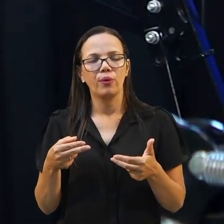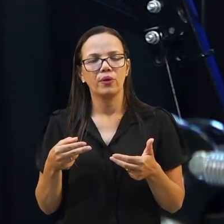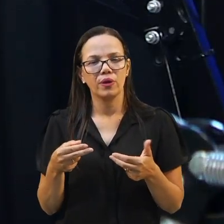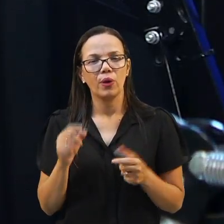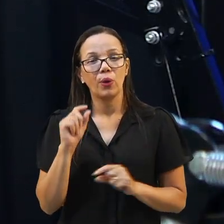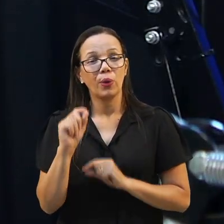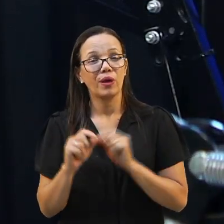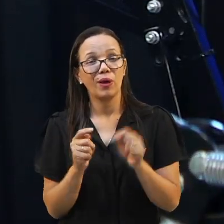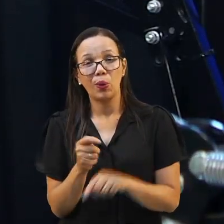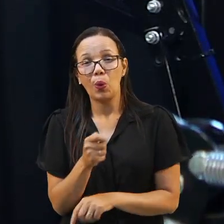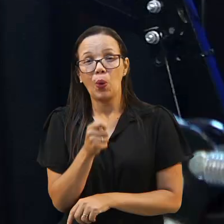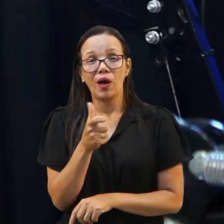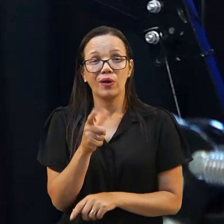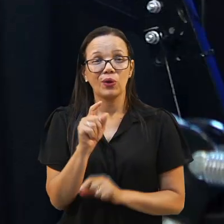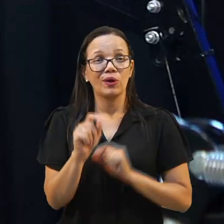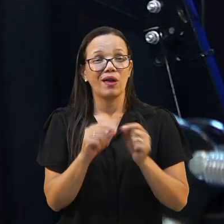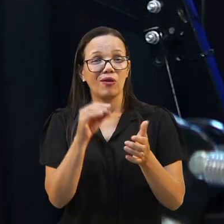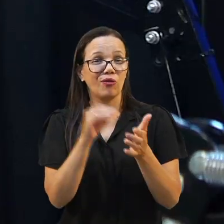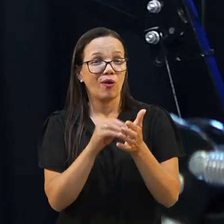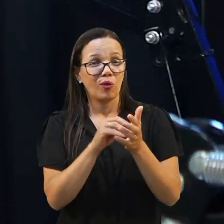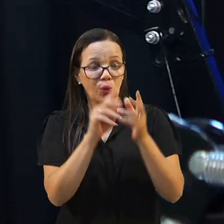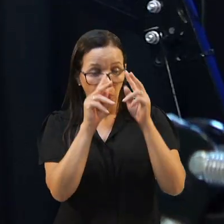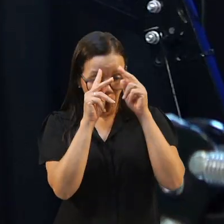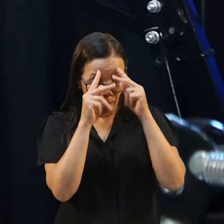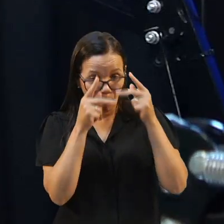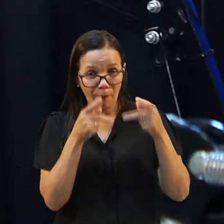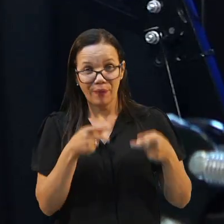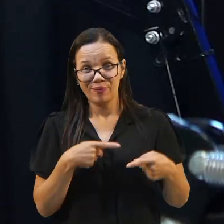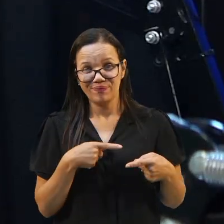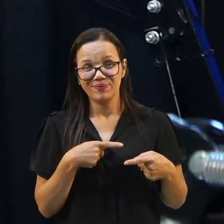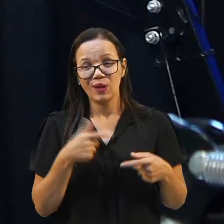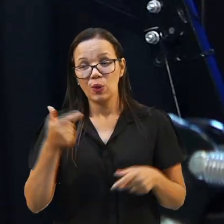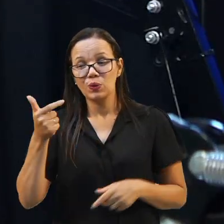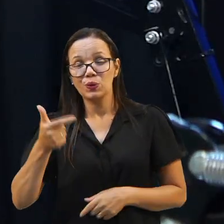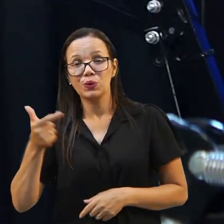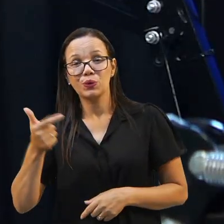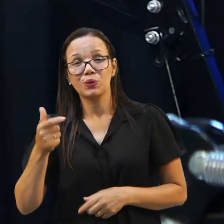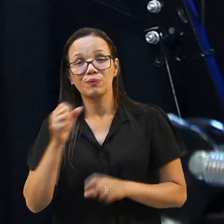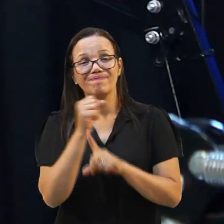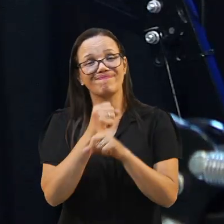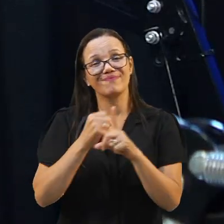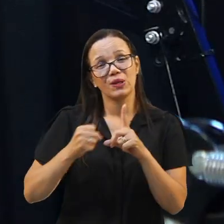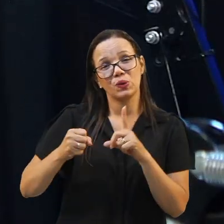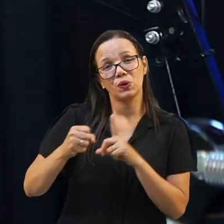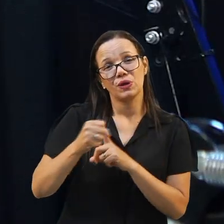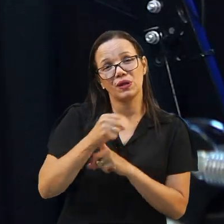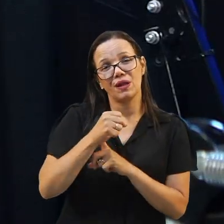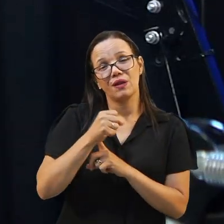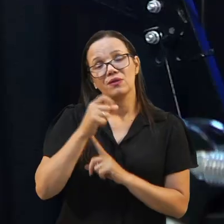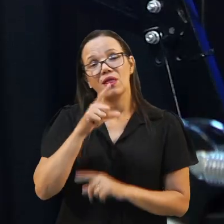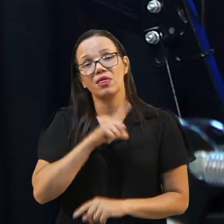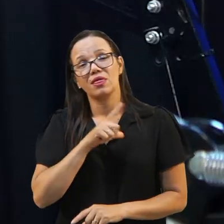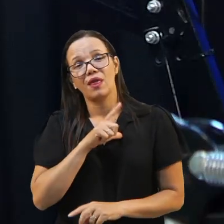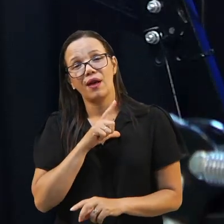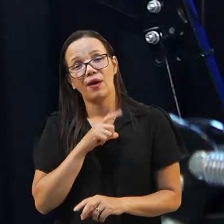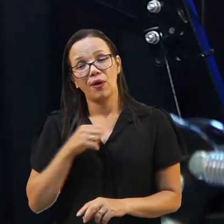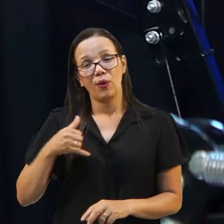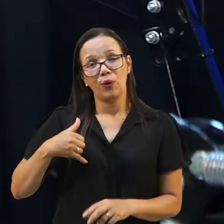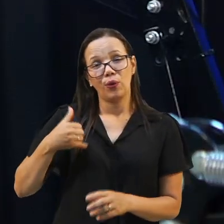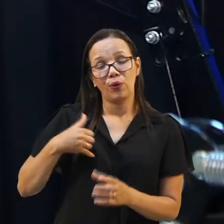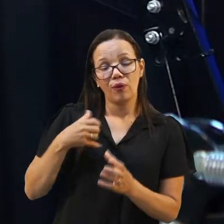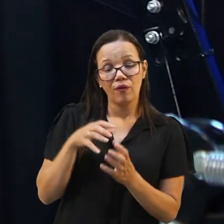vamos dizer, quase que desumana. Segundo lugar, que a sociedade ela está